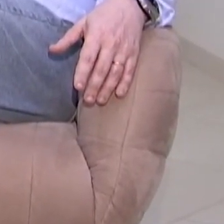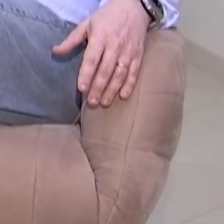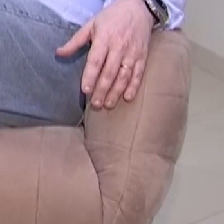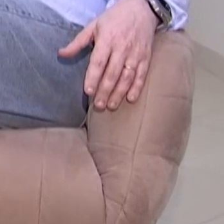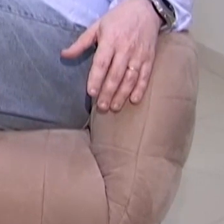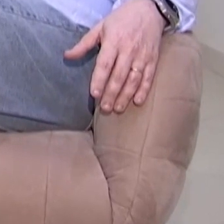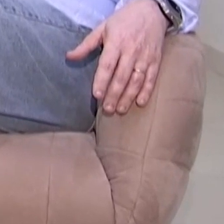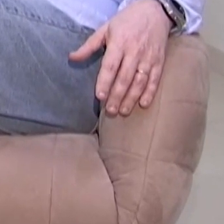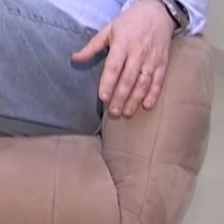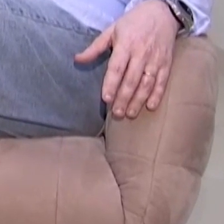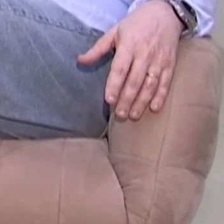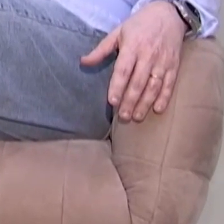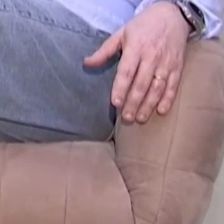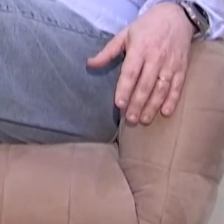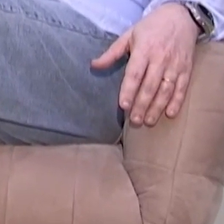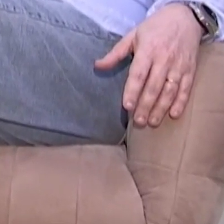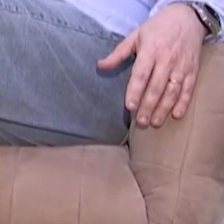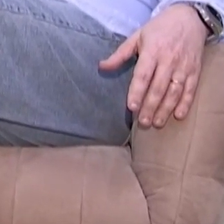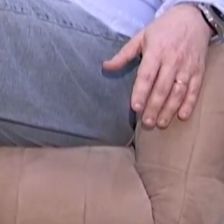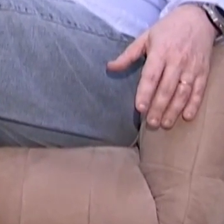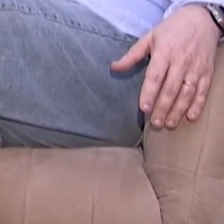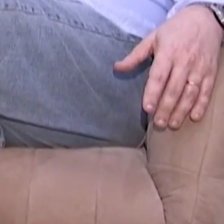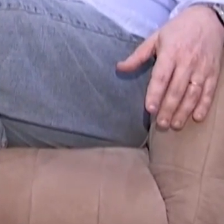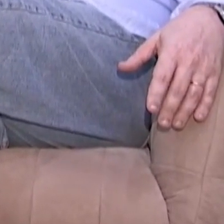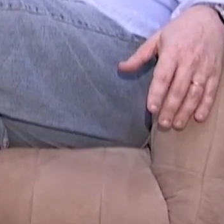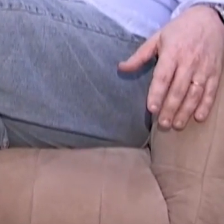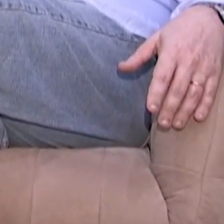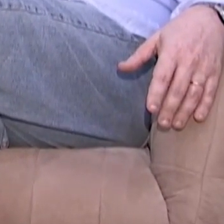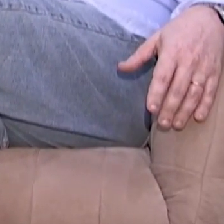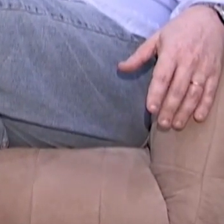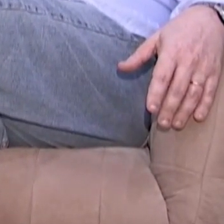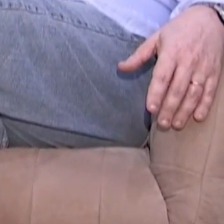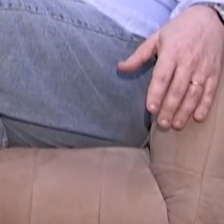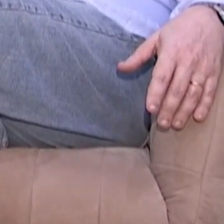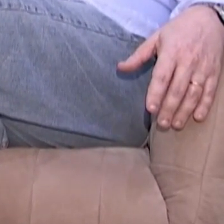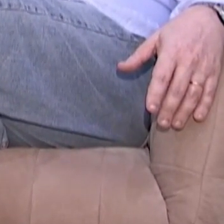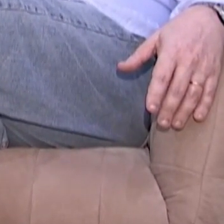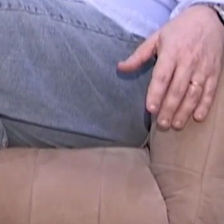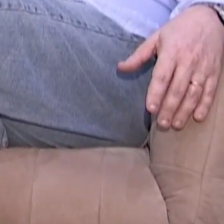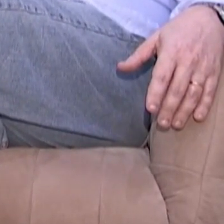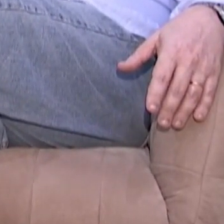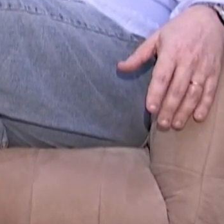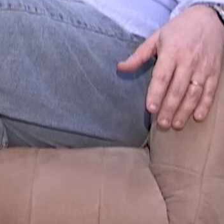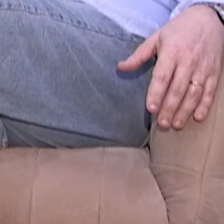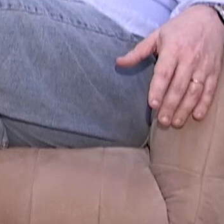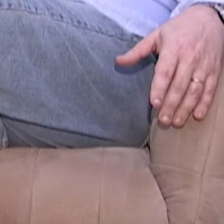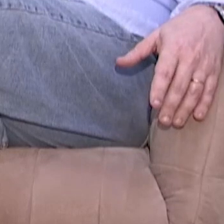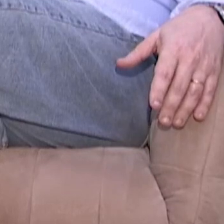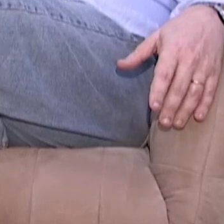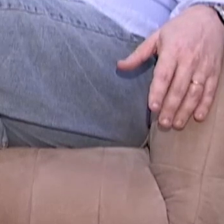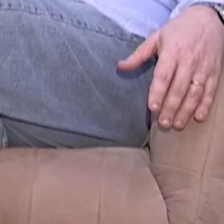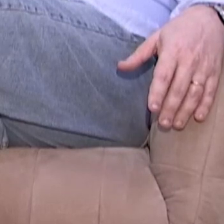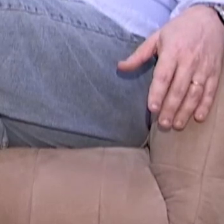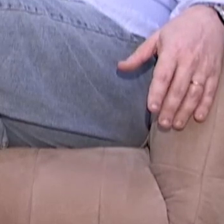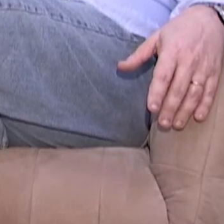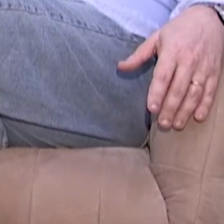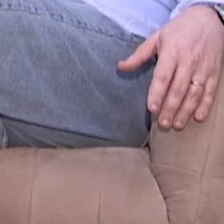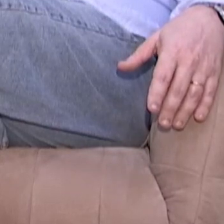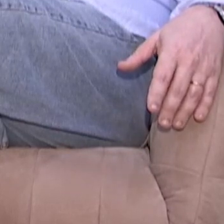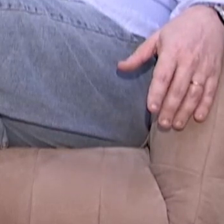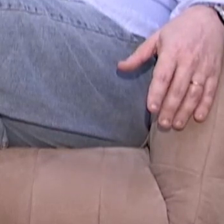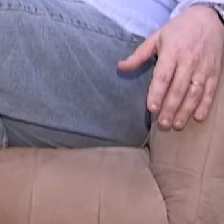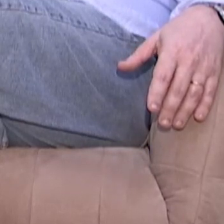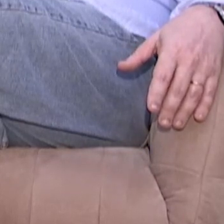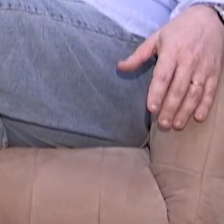Eli, mais uma vez obrigado por nos receber aqui. Eli, na prática, os aplicativos podem facilitar o processo de planejamento